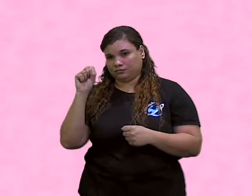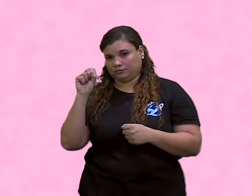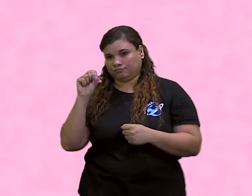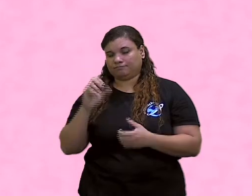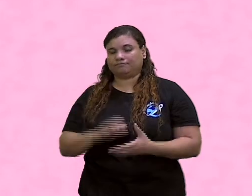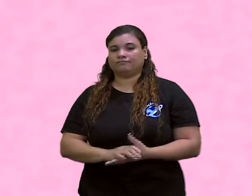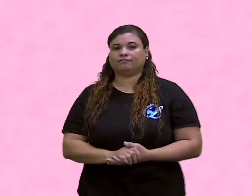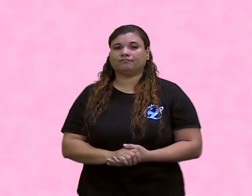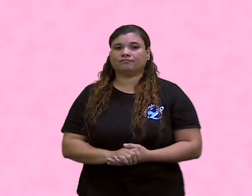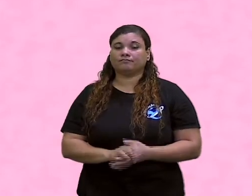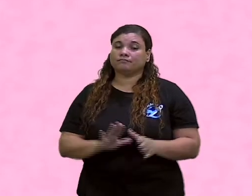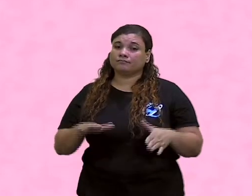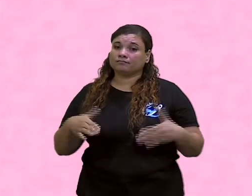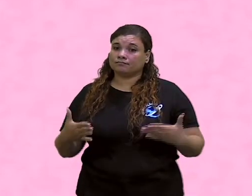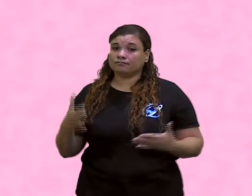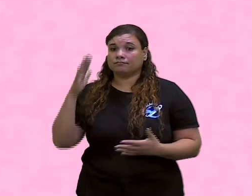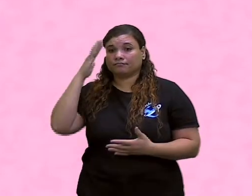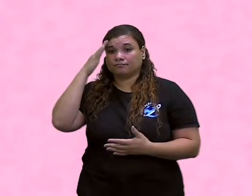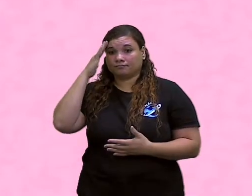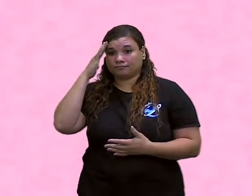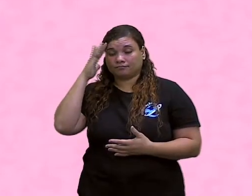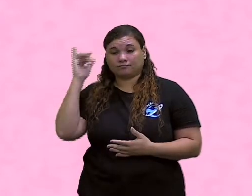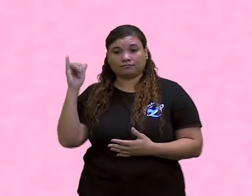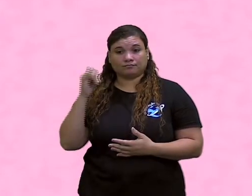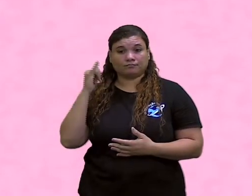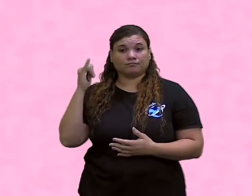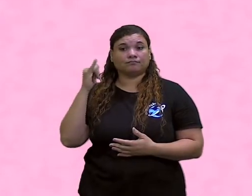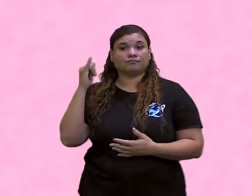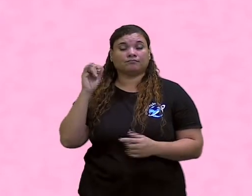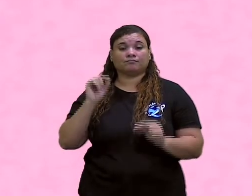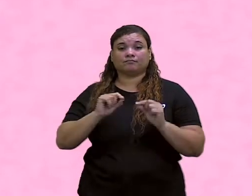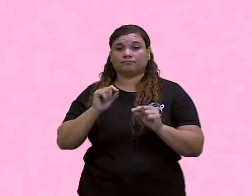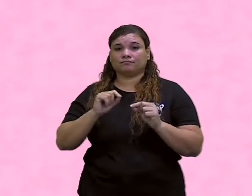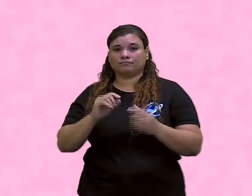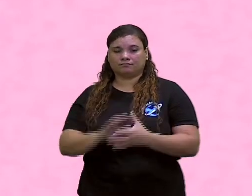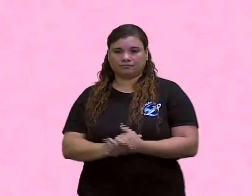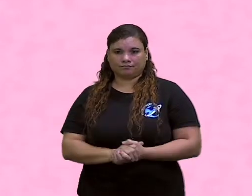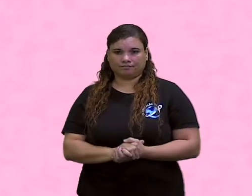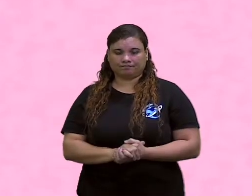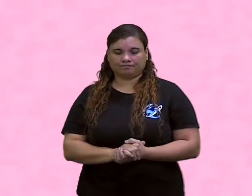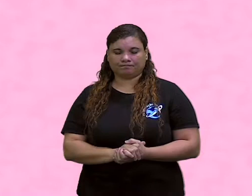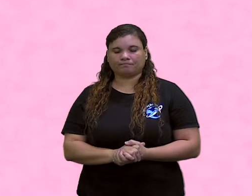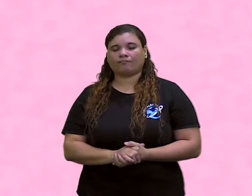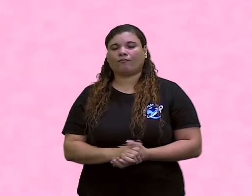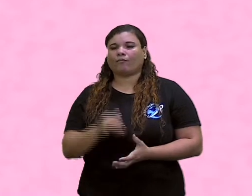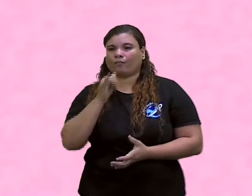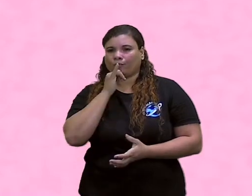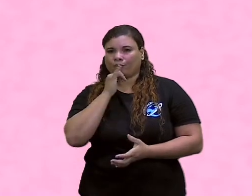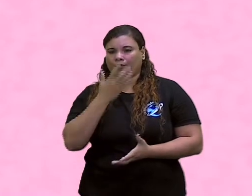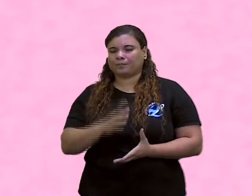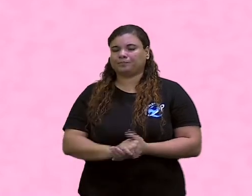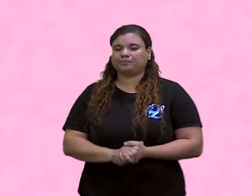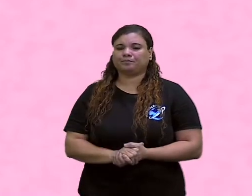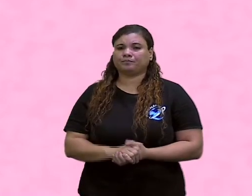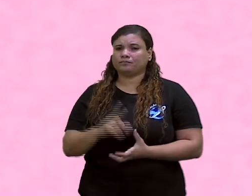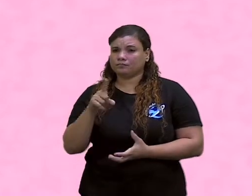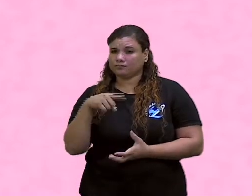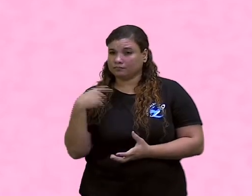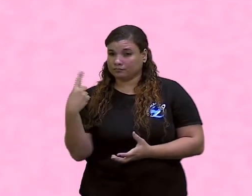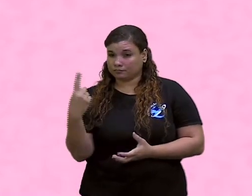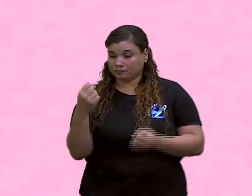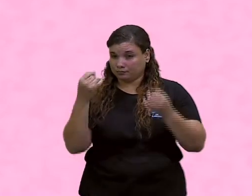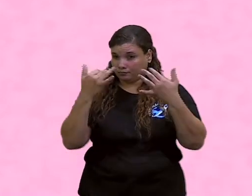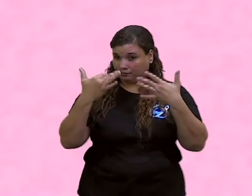sintática. E é importante a gente entender isso. Então, vamos lá. Quando a gente fala, né, de termos acessórios, de termos